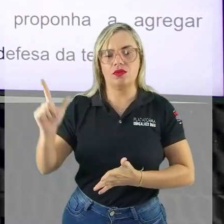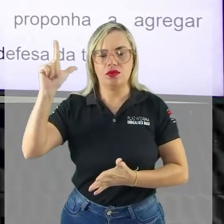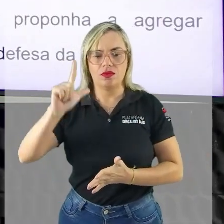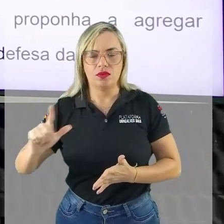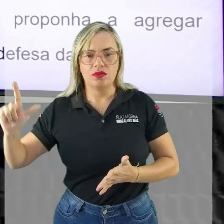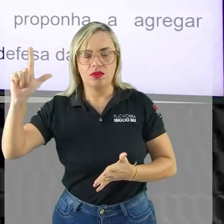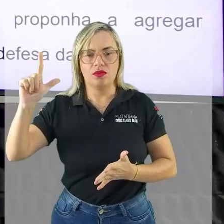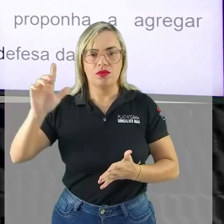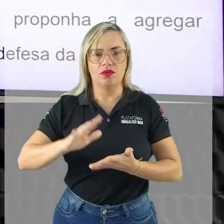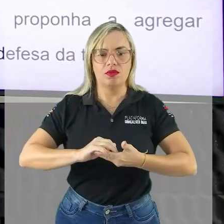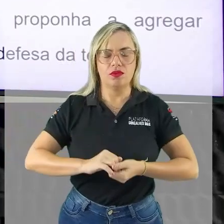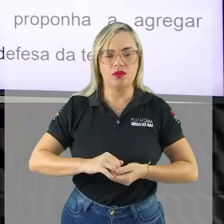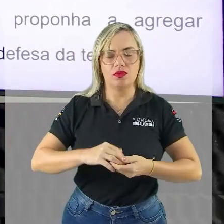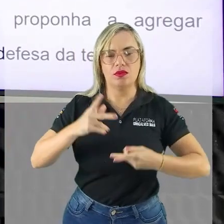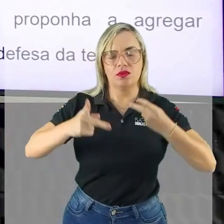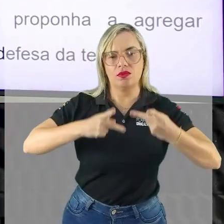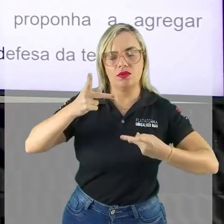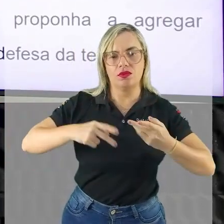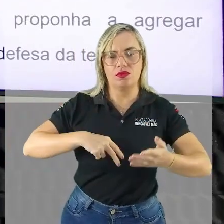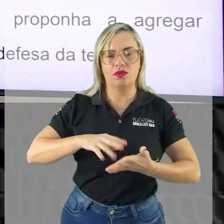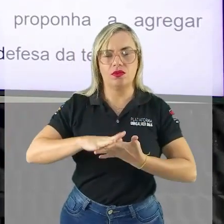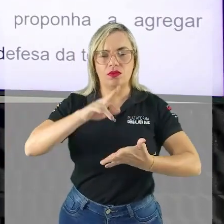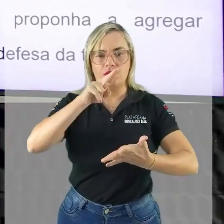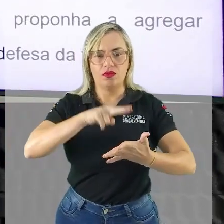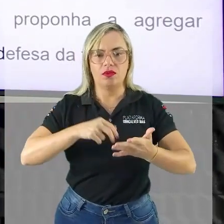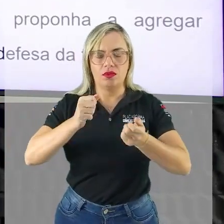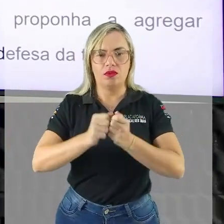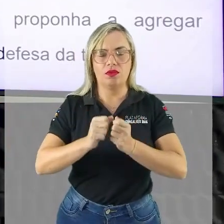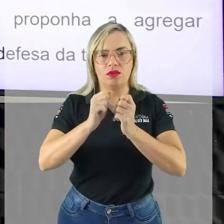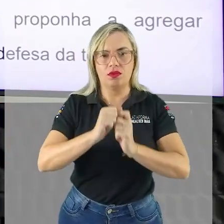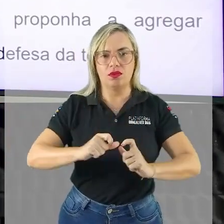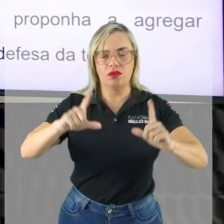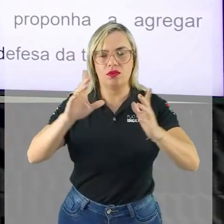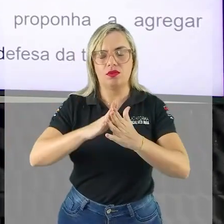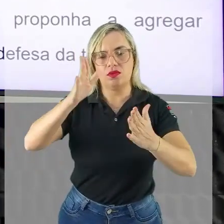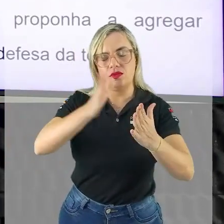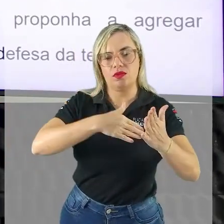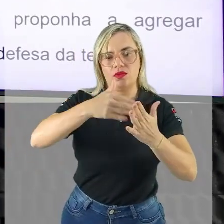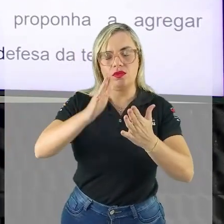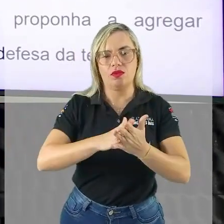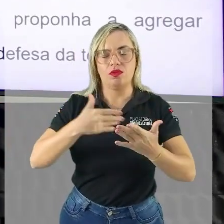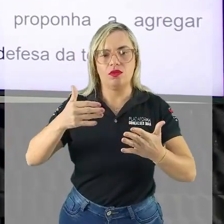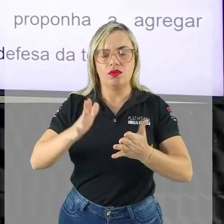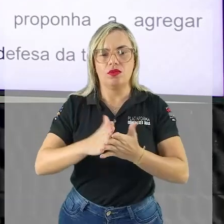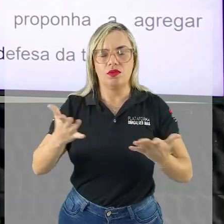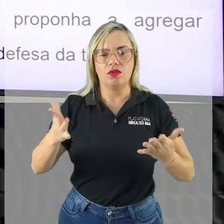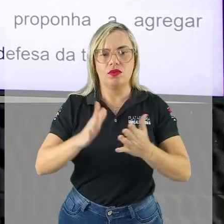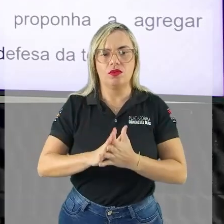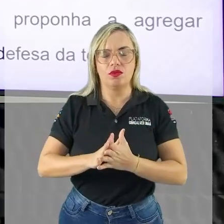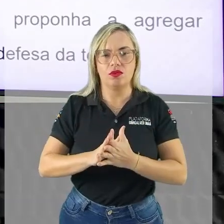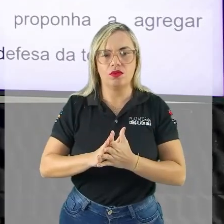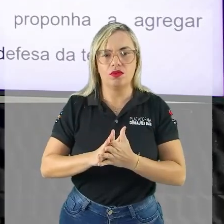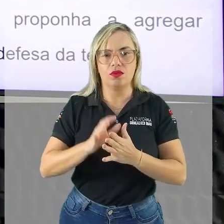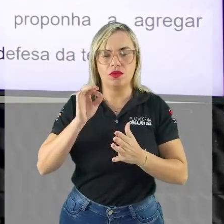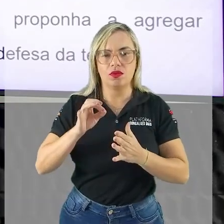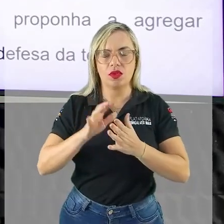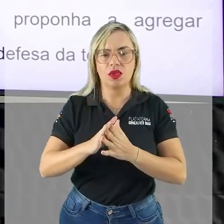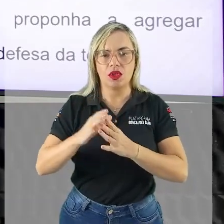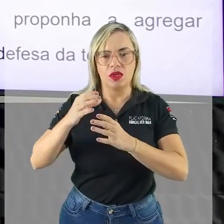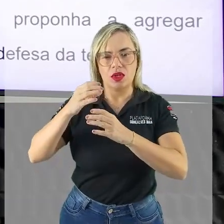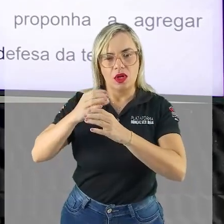estamos falando de pinturas, de quadros, arquitetura, da arte como um todo, né? Movimento